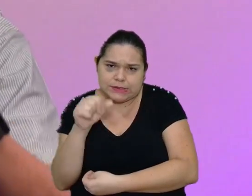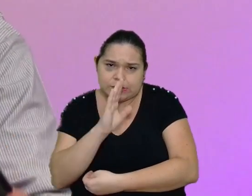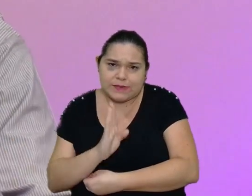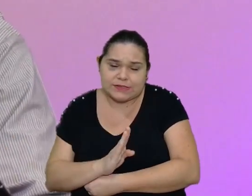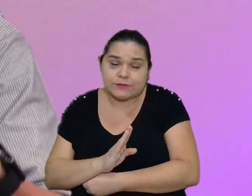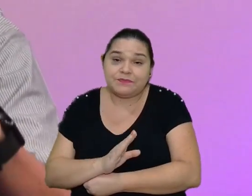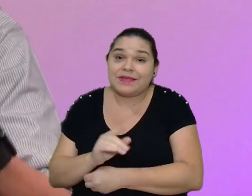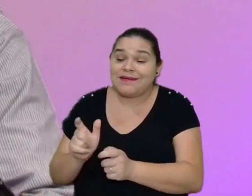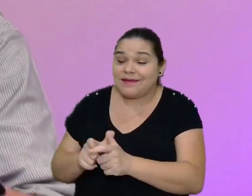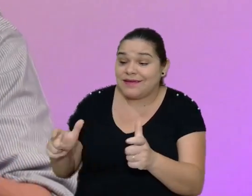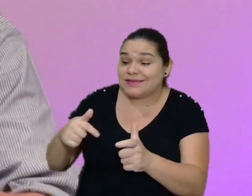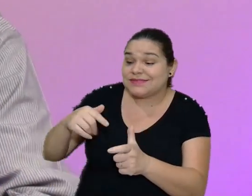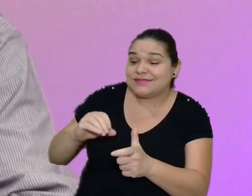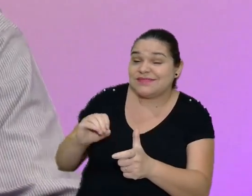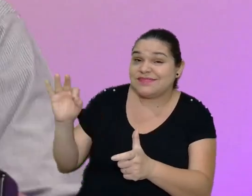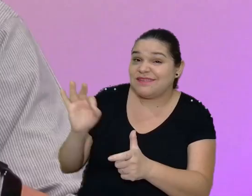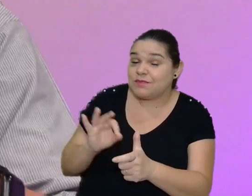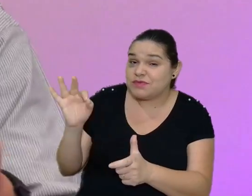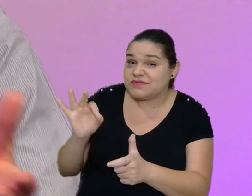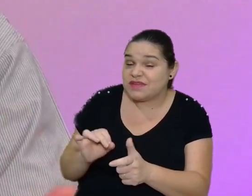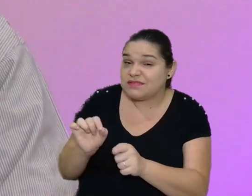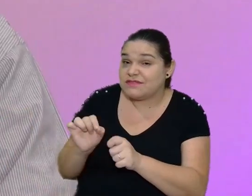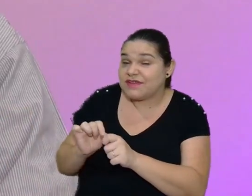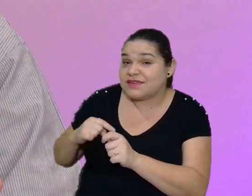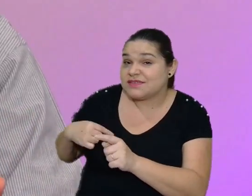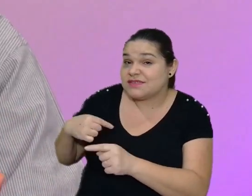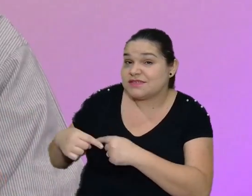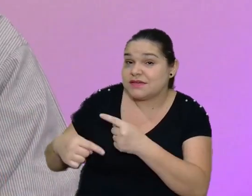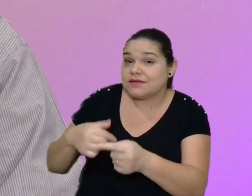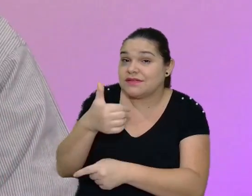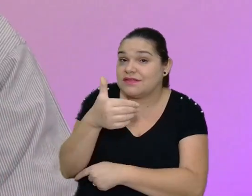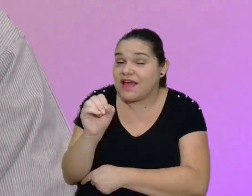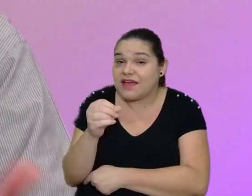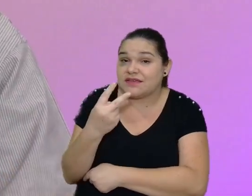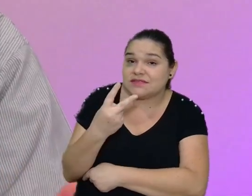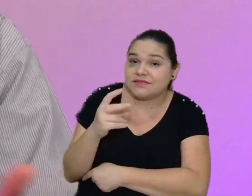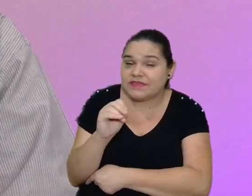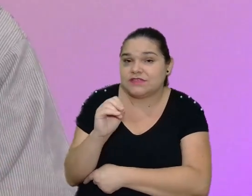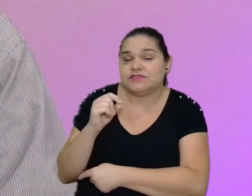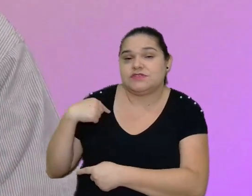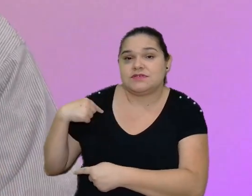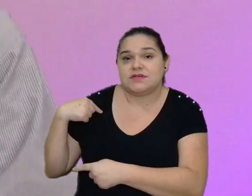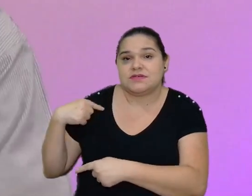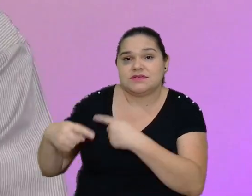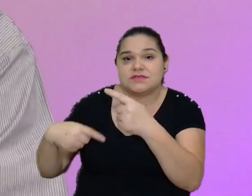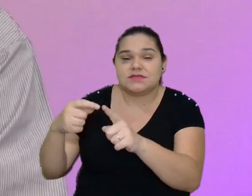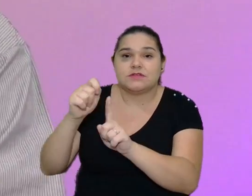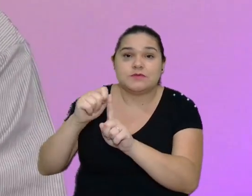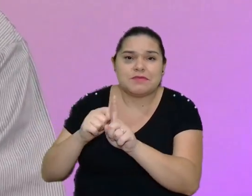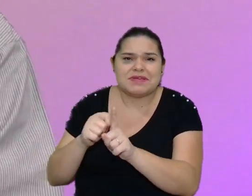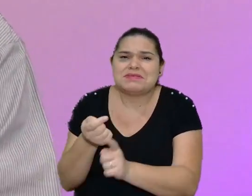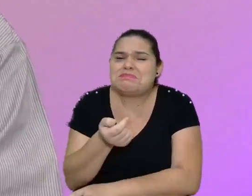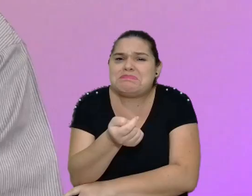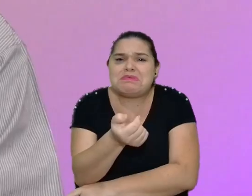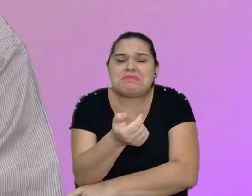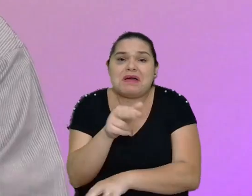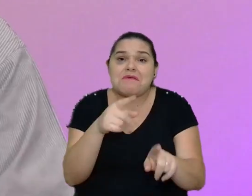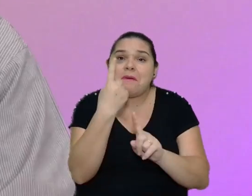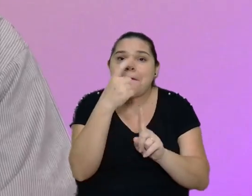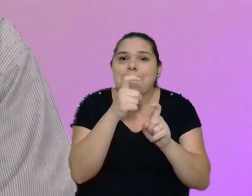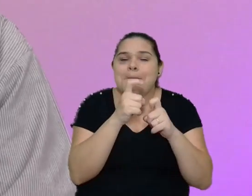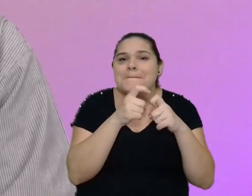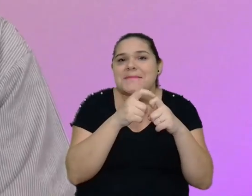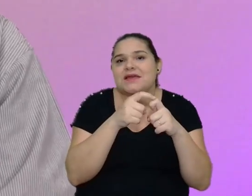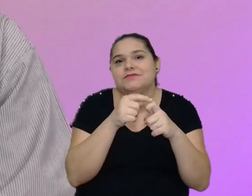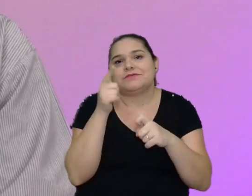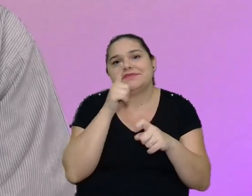70% delas fazem ciclos de 10 a 20 ciclos por mês. É muito pouco, é o que um médico consegue dar conta de fazer.